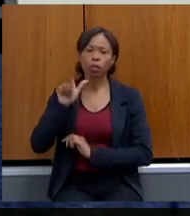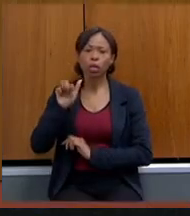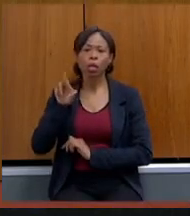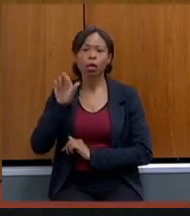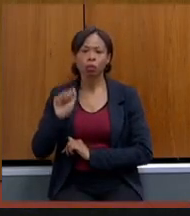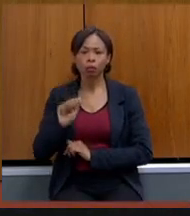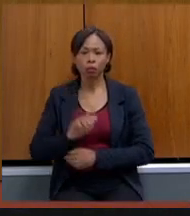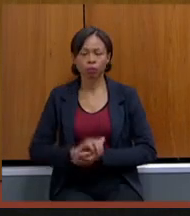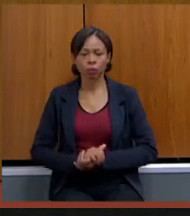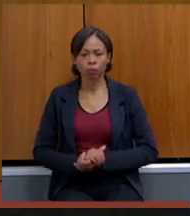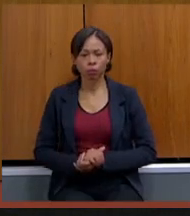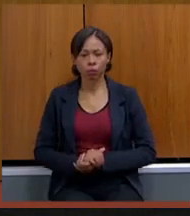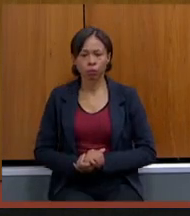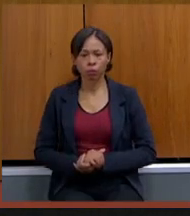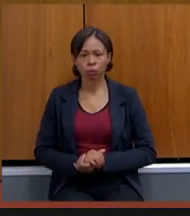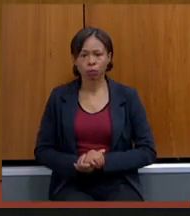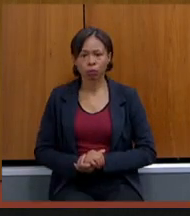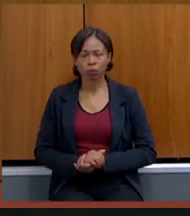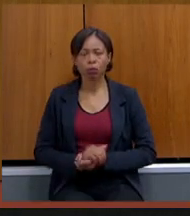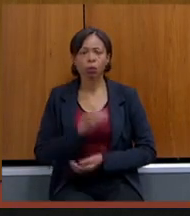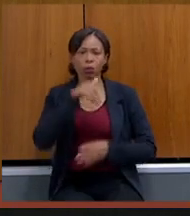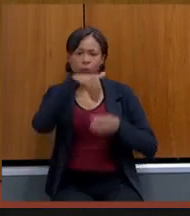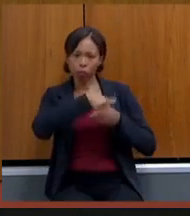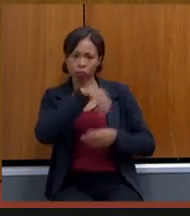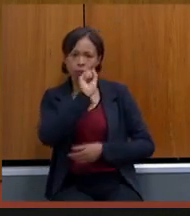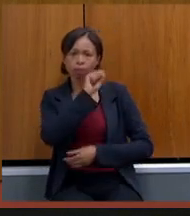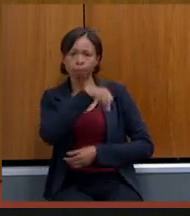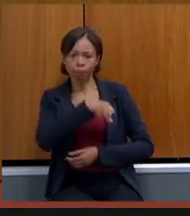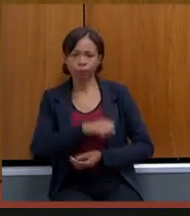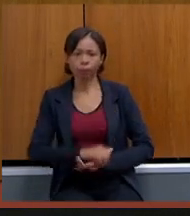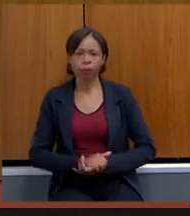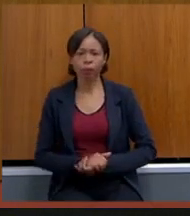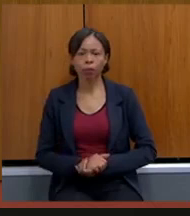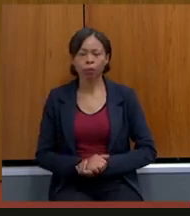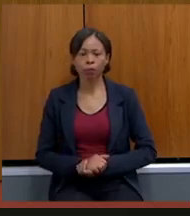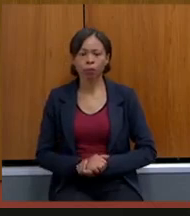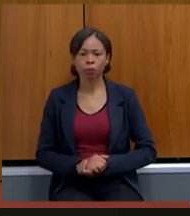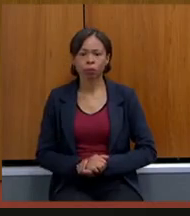largavam volta sim Presidente